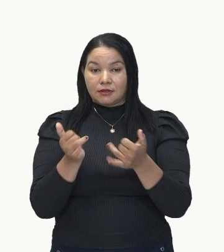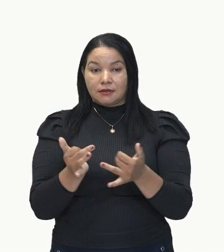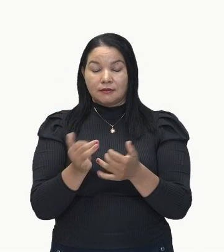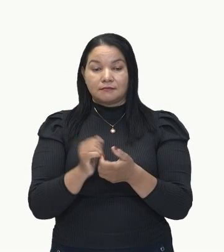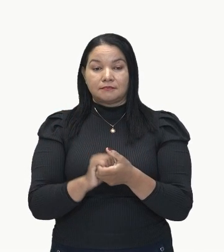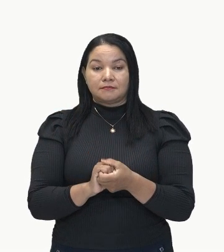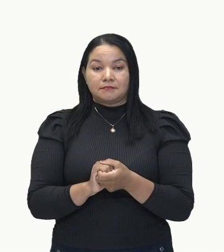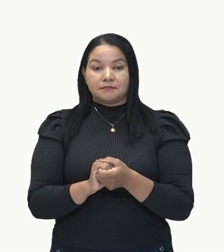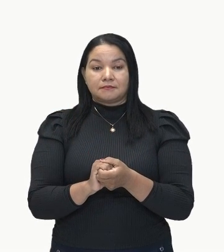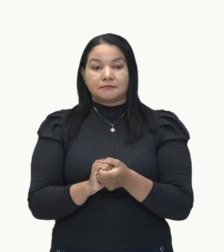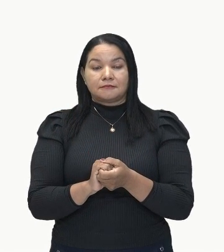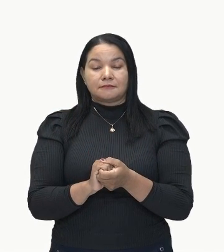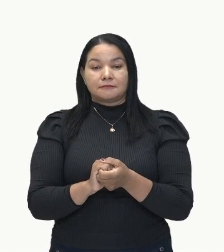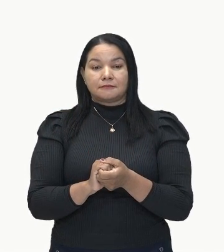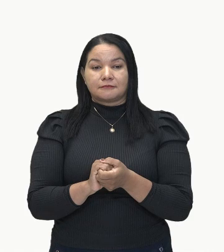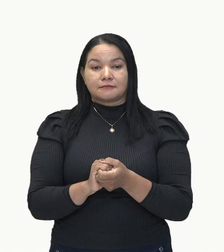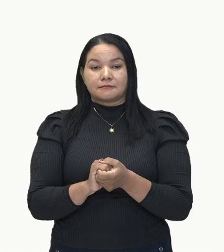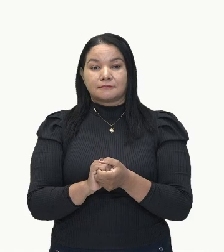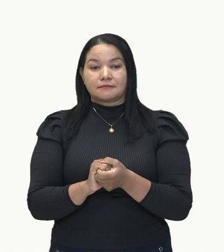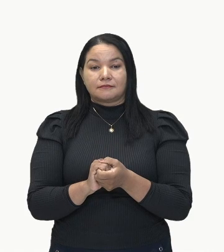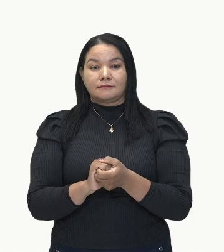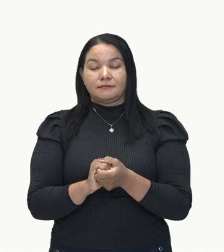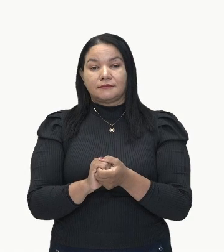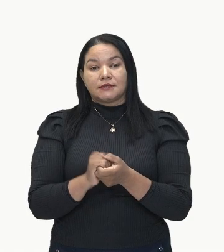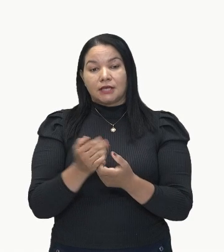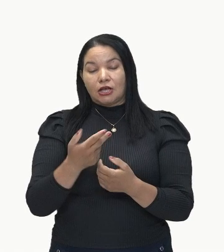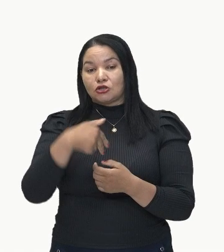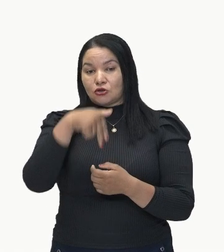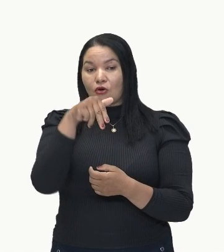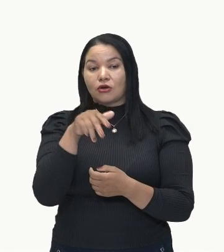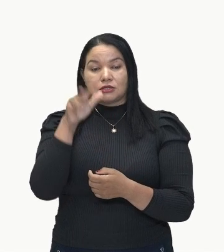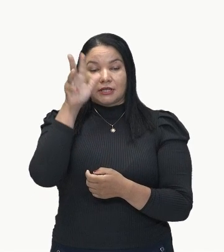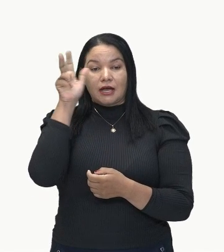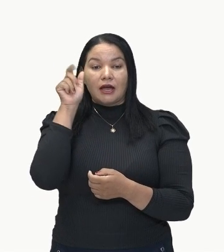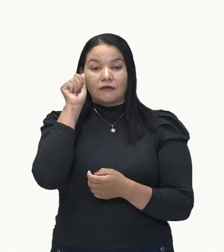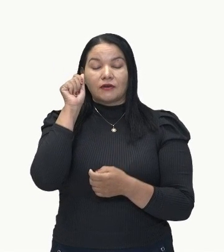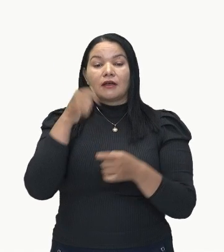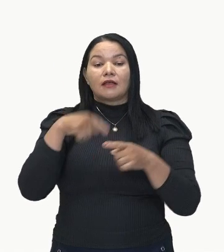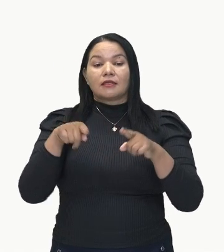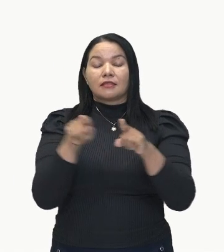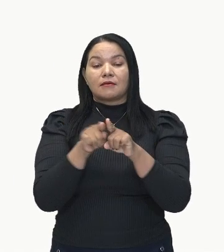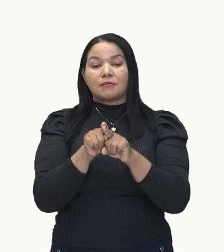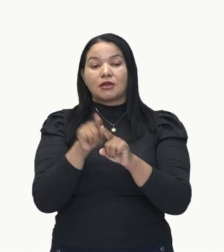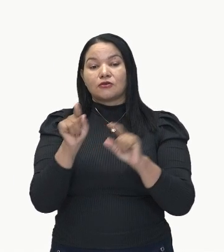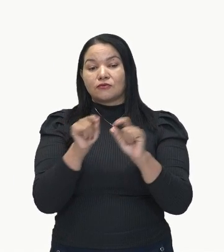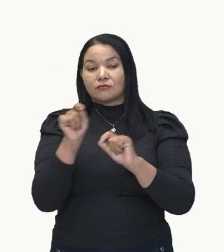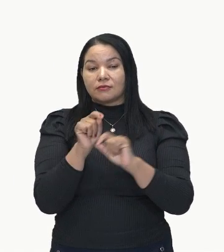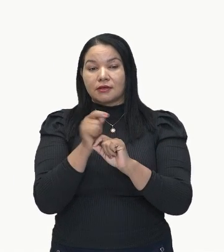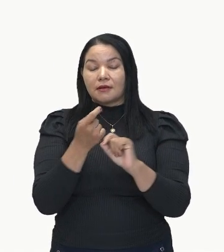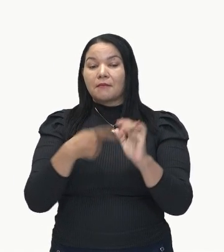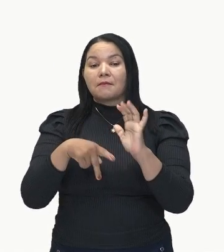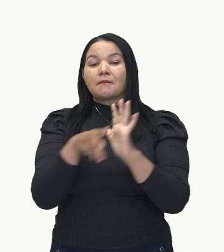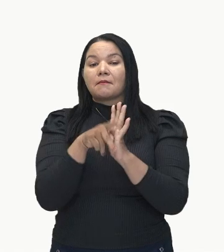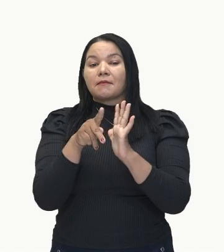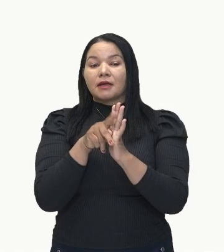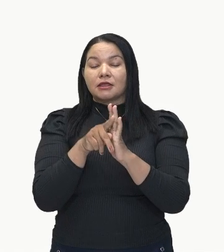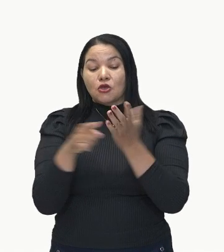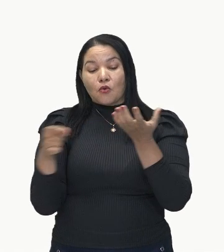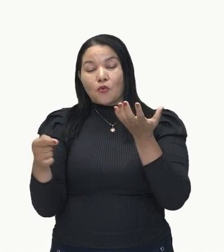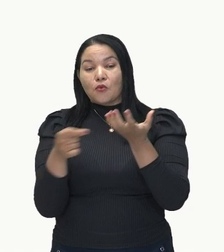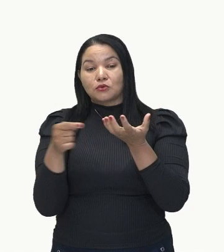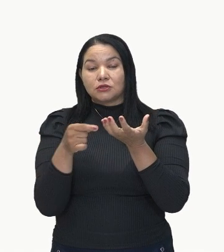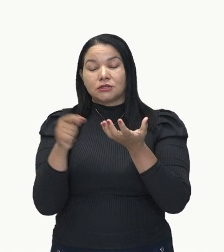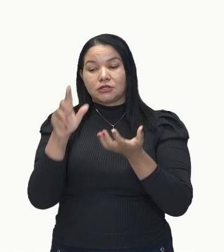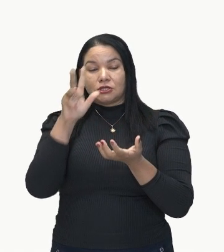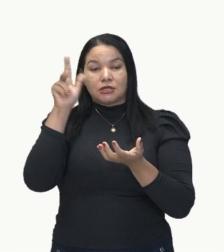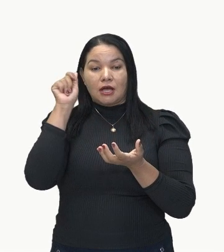clima mediterrâneo, tanto aqui no norte da África, quanto bem ao sul aqui é do continente africano, aí na África